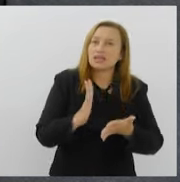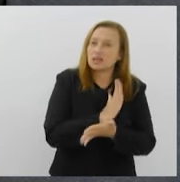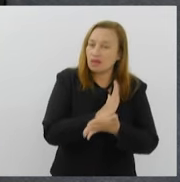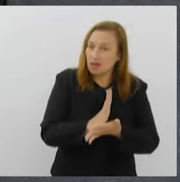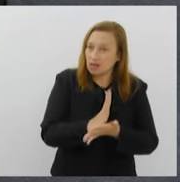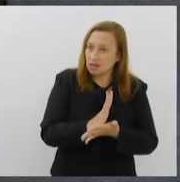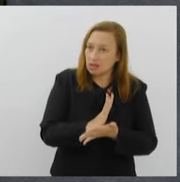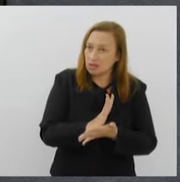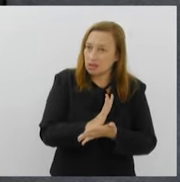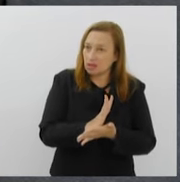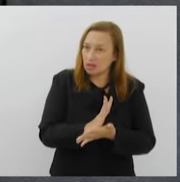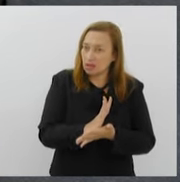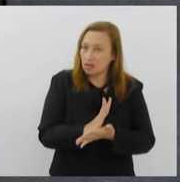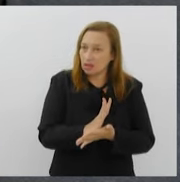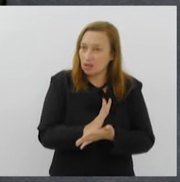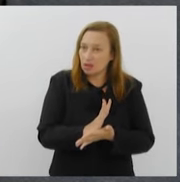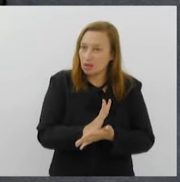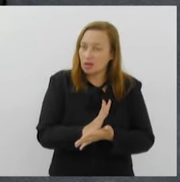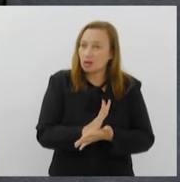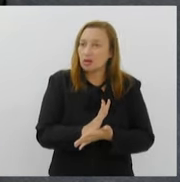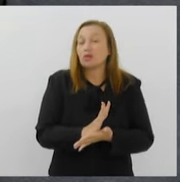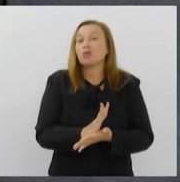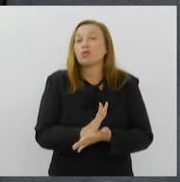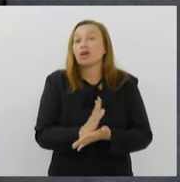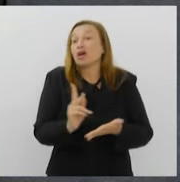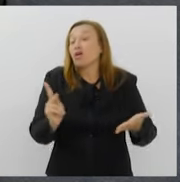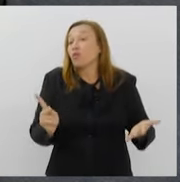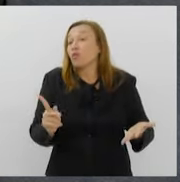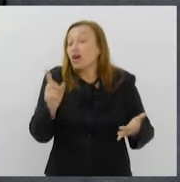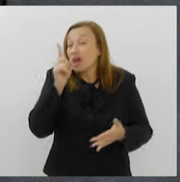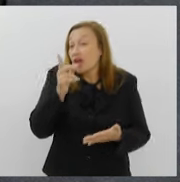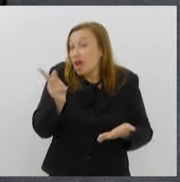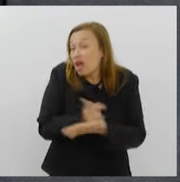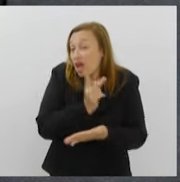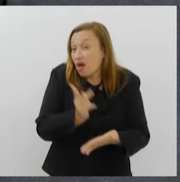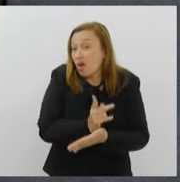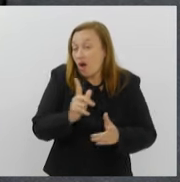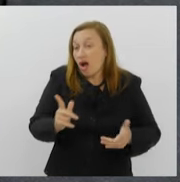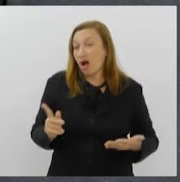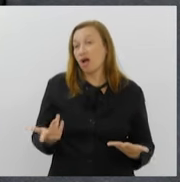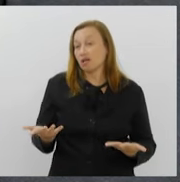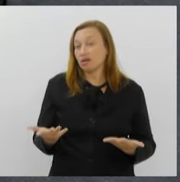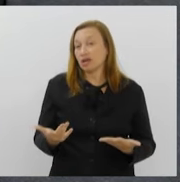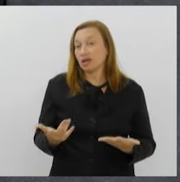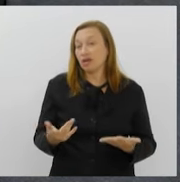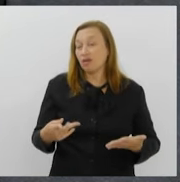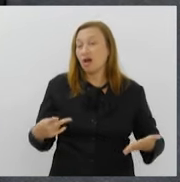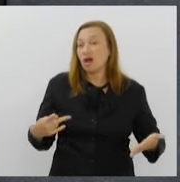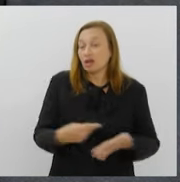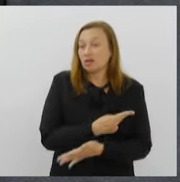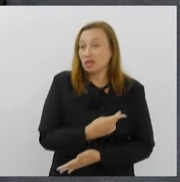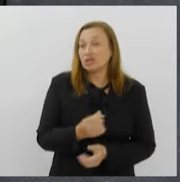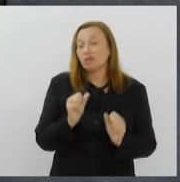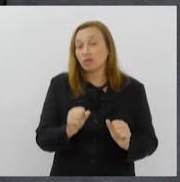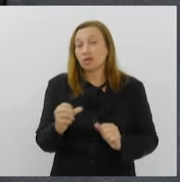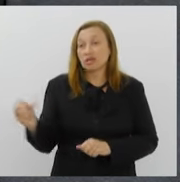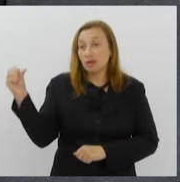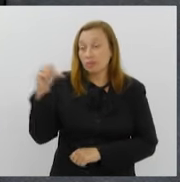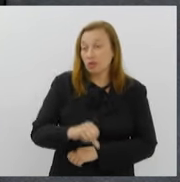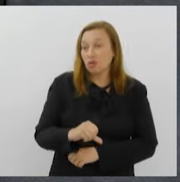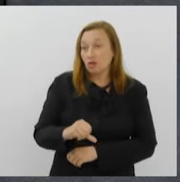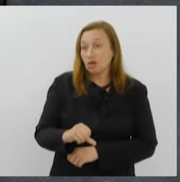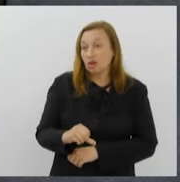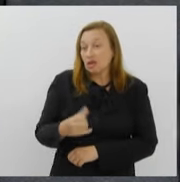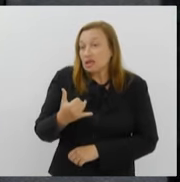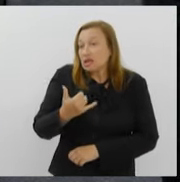coisa desanda, como foi o caso da semana passada, sempre poderia ser muito pior se não fosse a presença de Vossa Excelência nessa